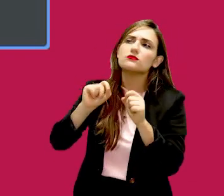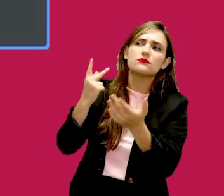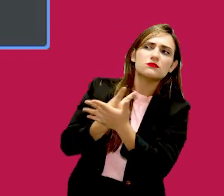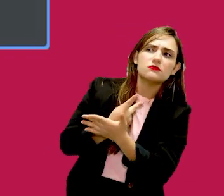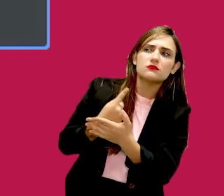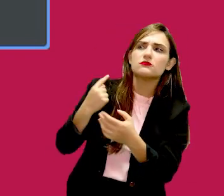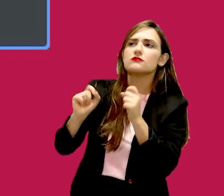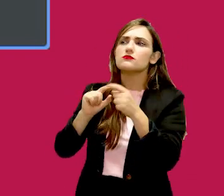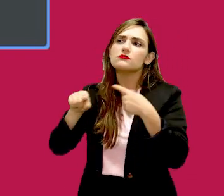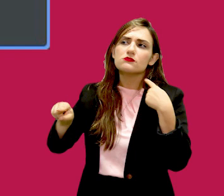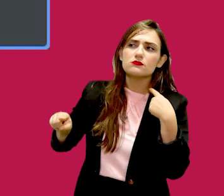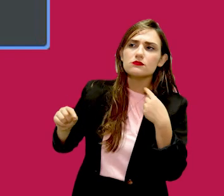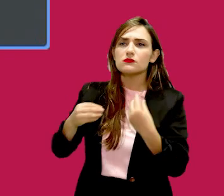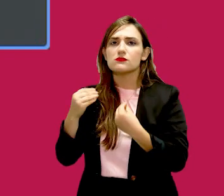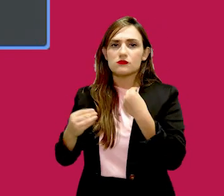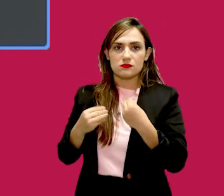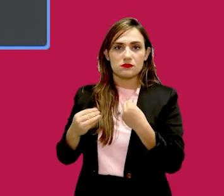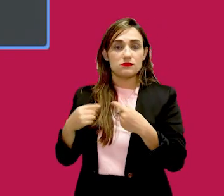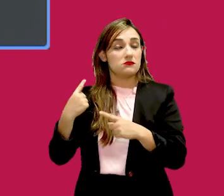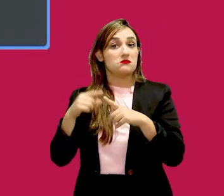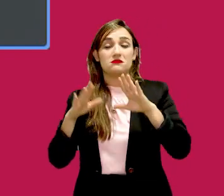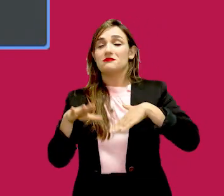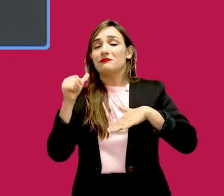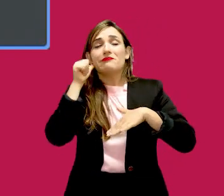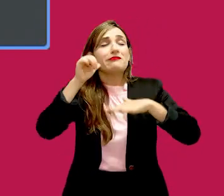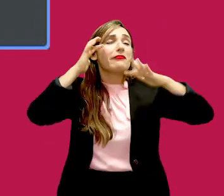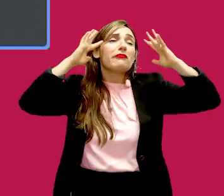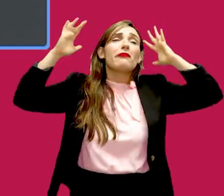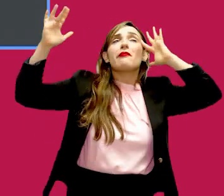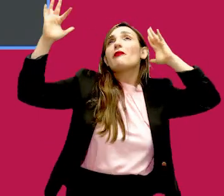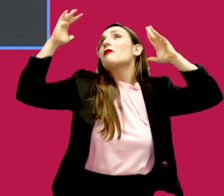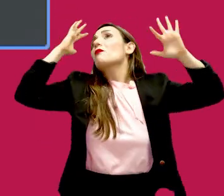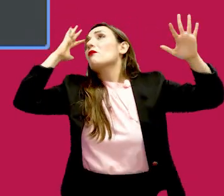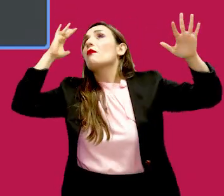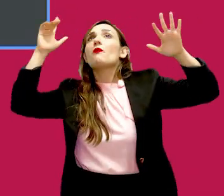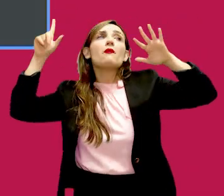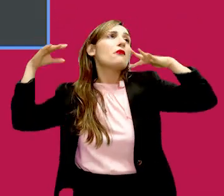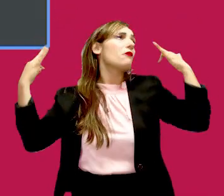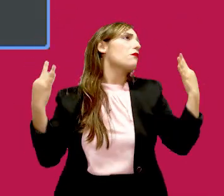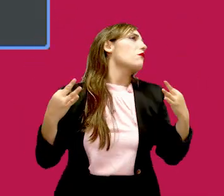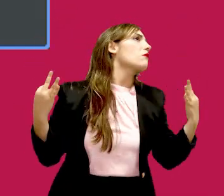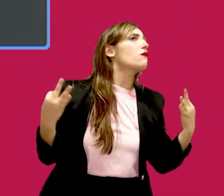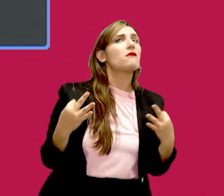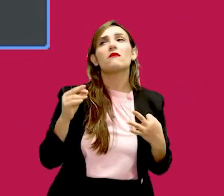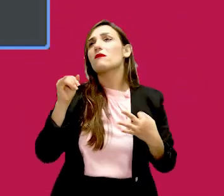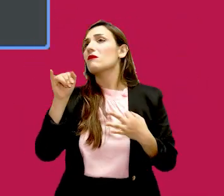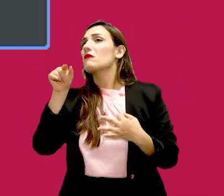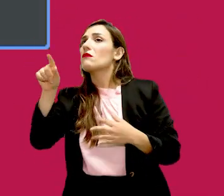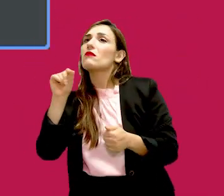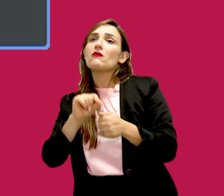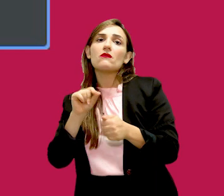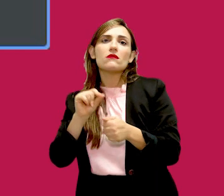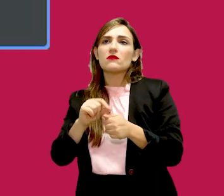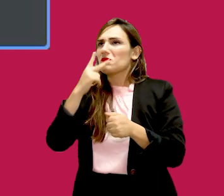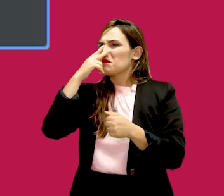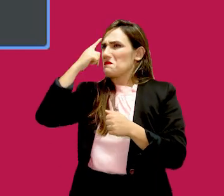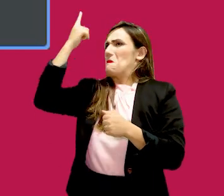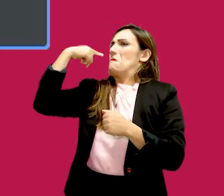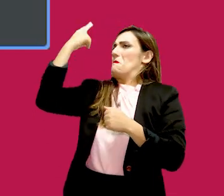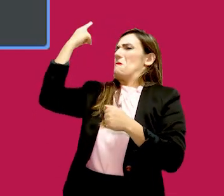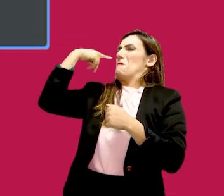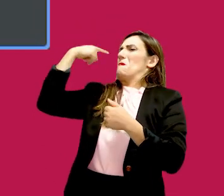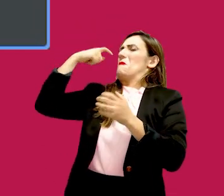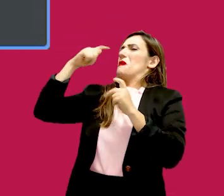mulheres idealizam naquele início de relacionamento tudo que esse parceiro faz, mesmo quando isso é um